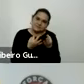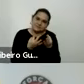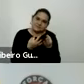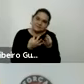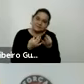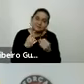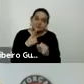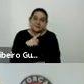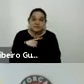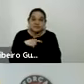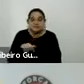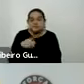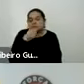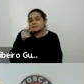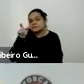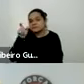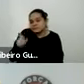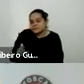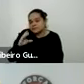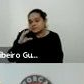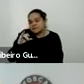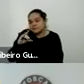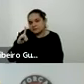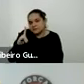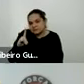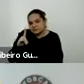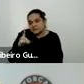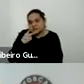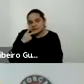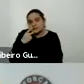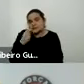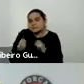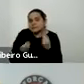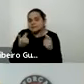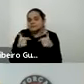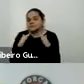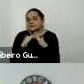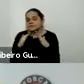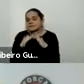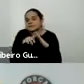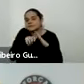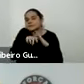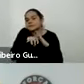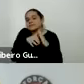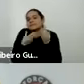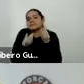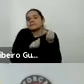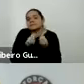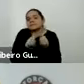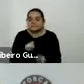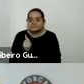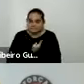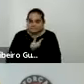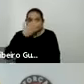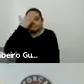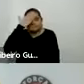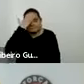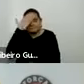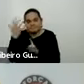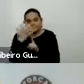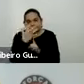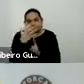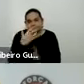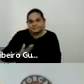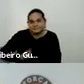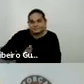Cid falando sobre as condições do home office, e nós sabemos que isso afeta a todos nós,